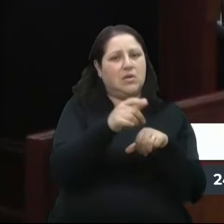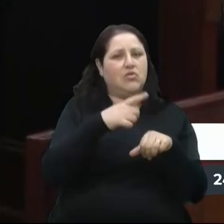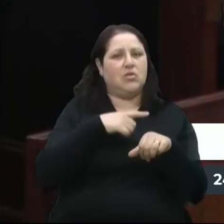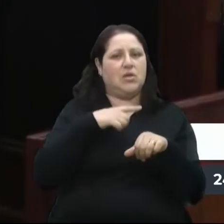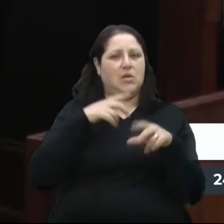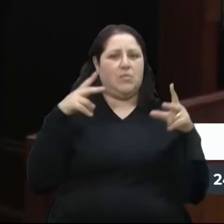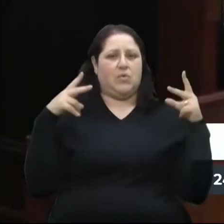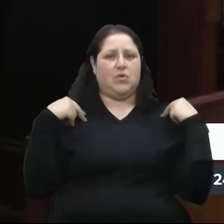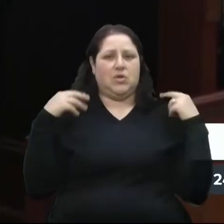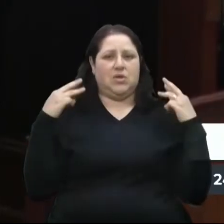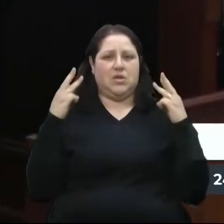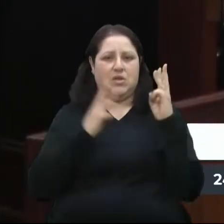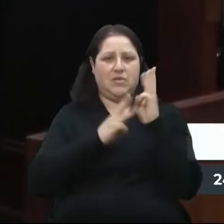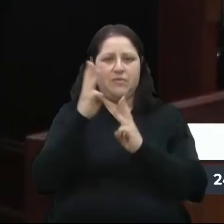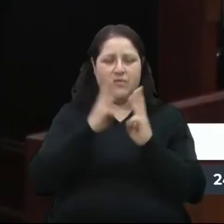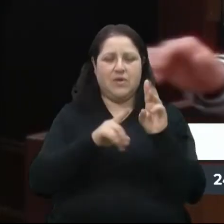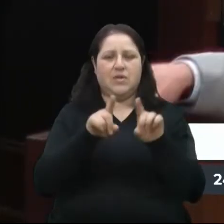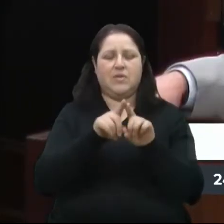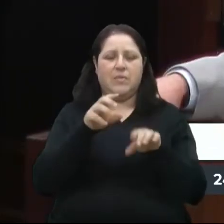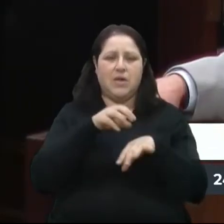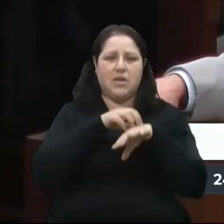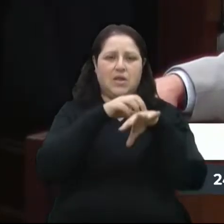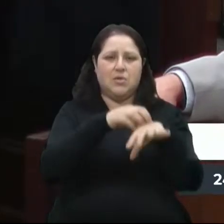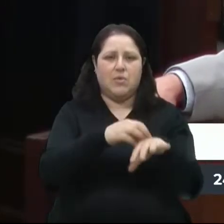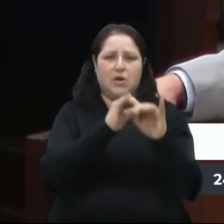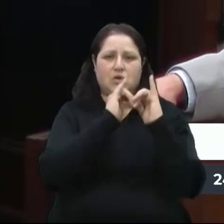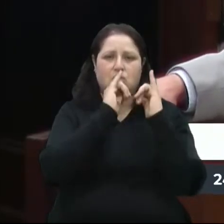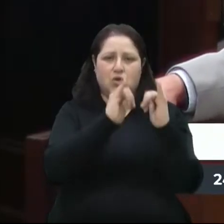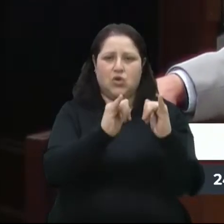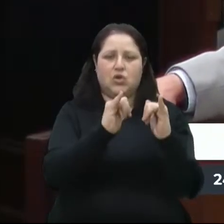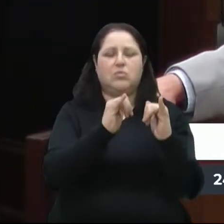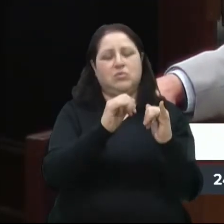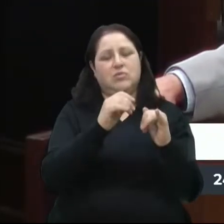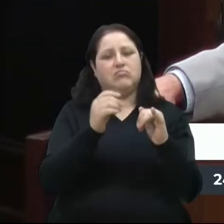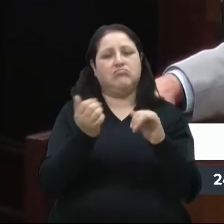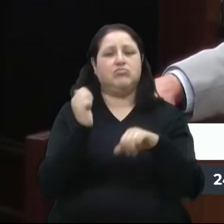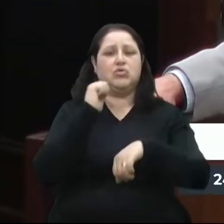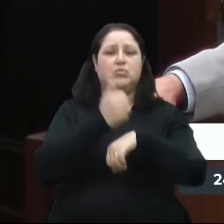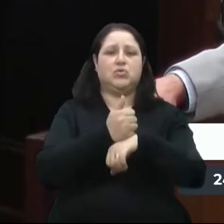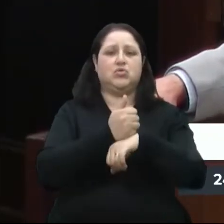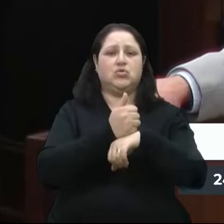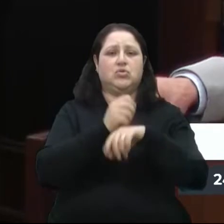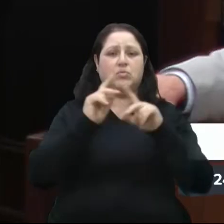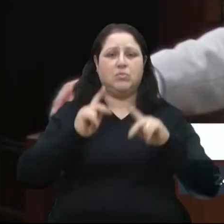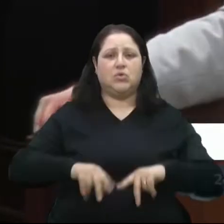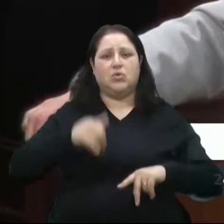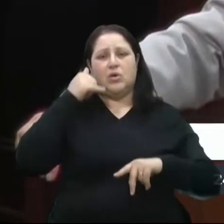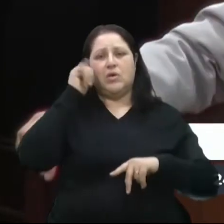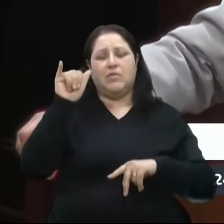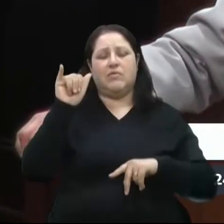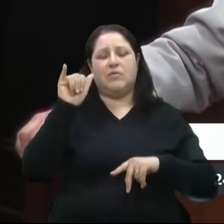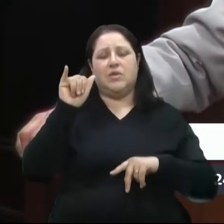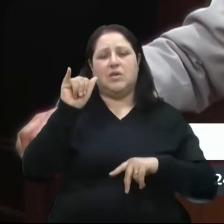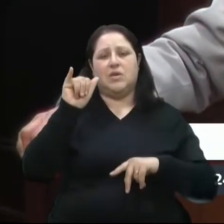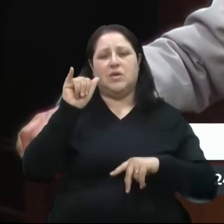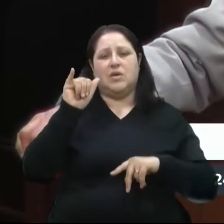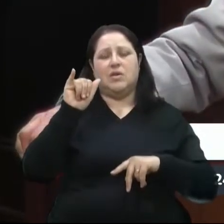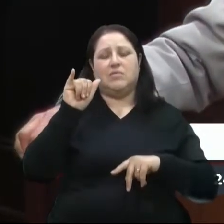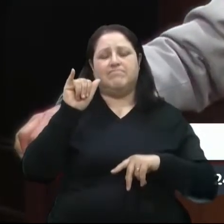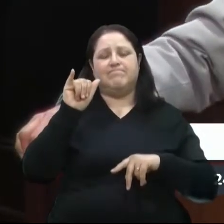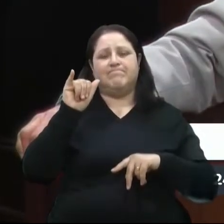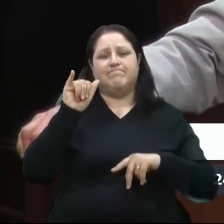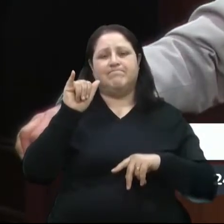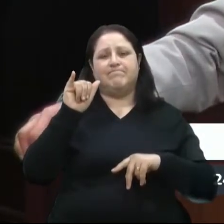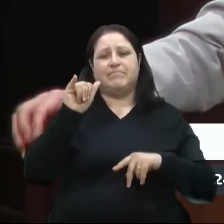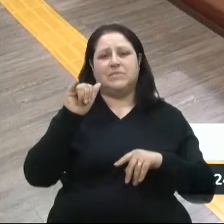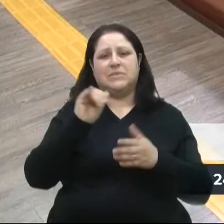transportes, né, que, de ônibus, e vamos colocar nas vias para que essas pessoas não fiquem desassistidas. Seu a parte, vereador